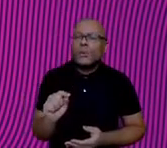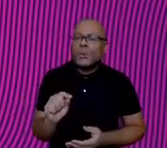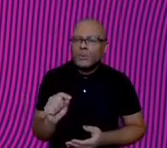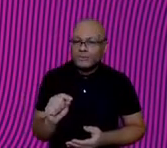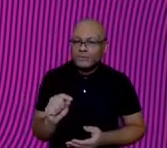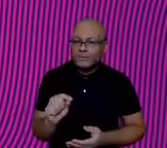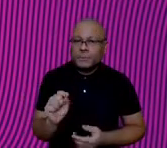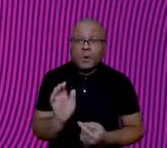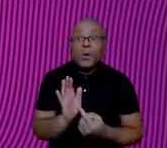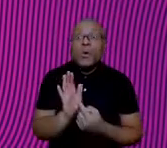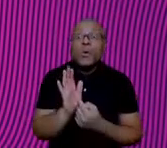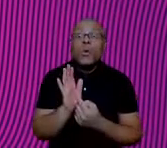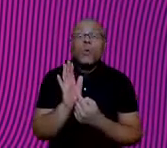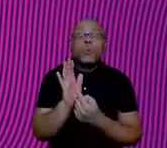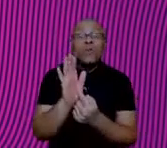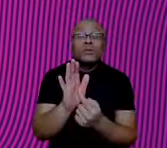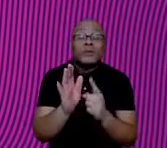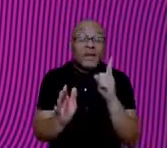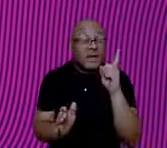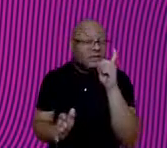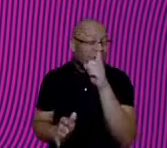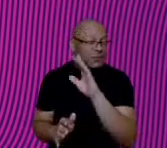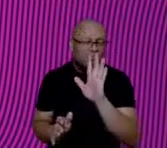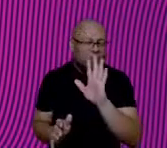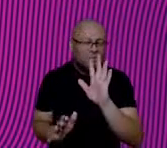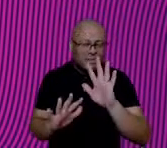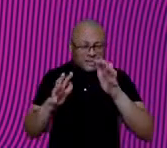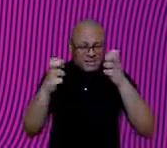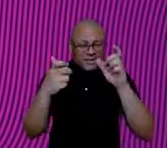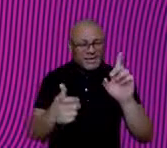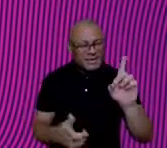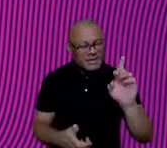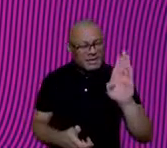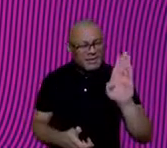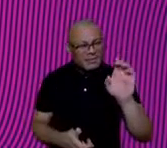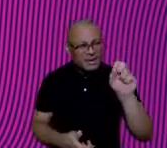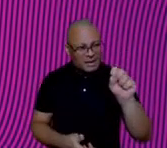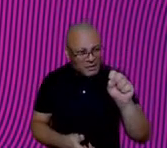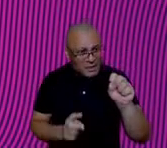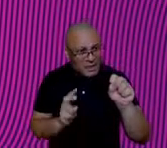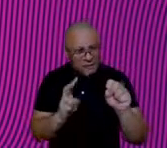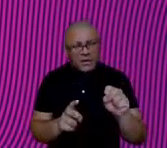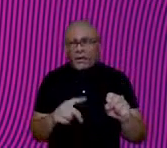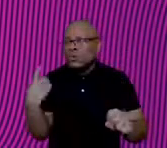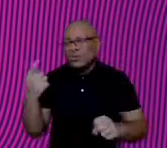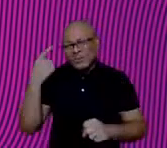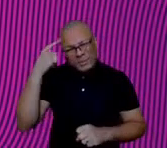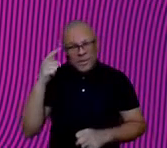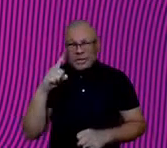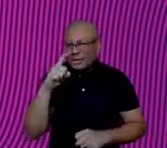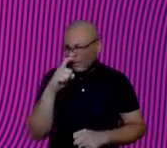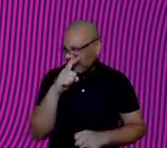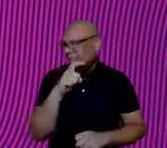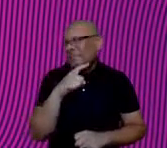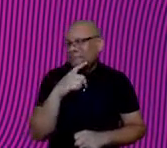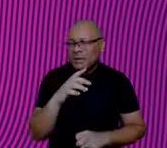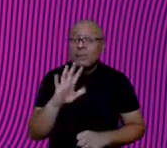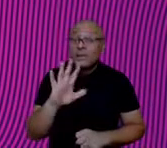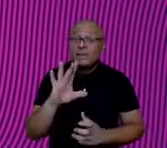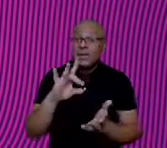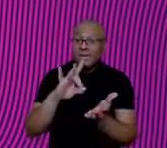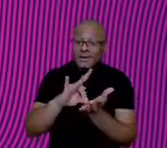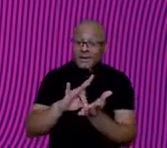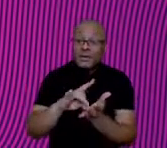quão complexa é, mas na hora que você começa a falar de DBS, a pessoa já fala, pô, isso aqui é complicado. Então, assim, na verdade, hoje, o que a gente precisa,